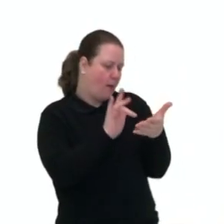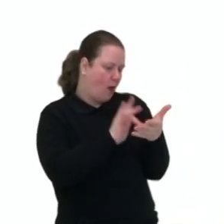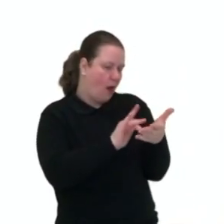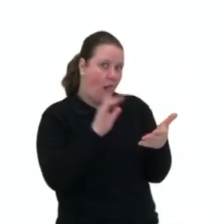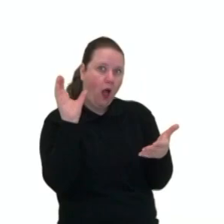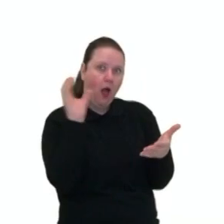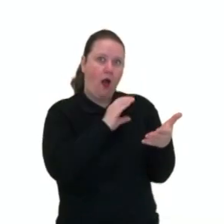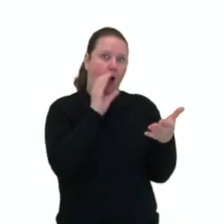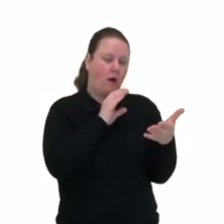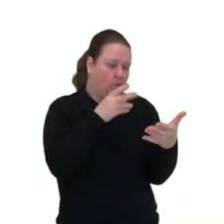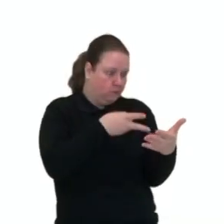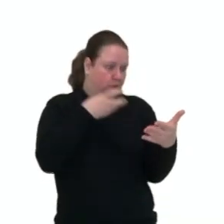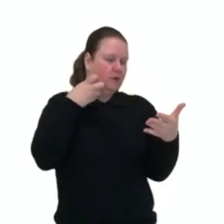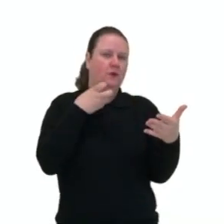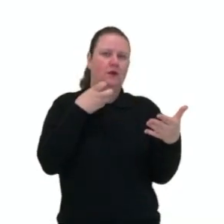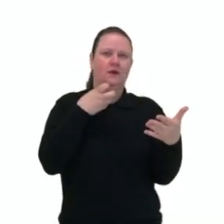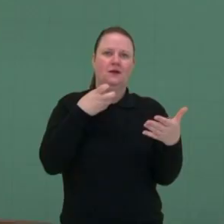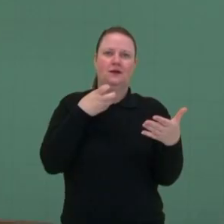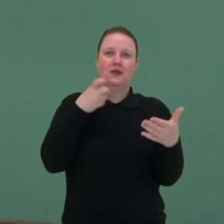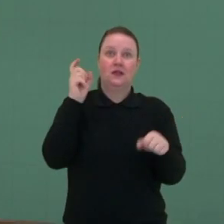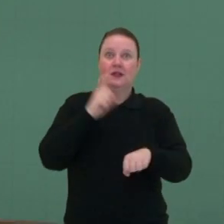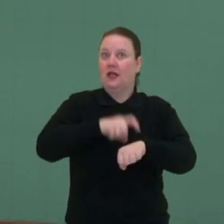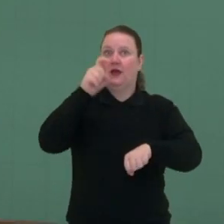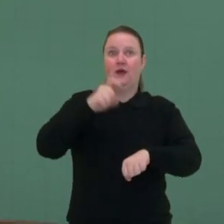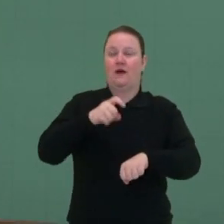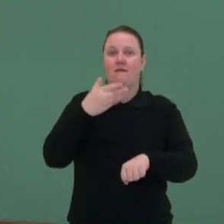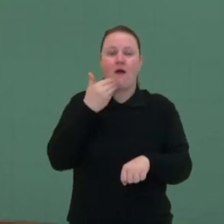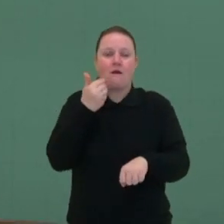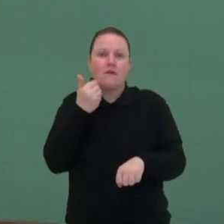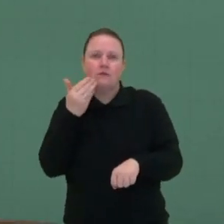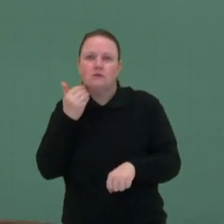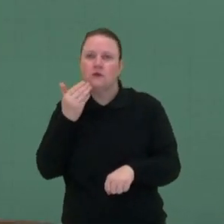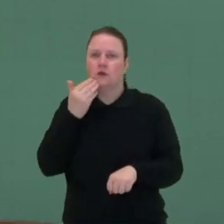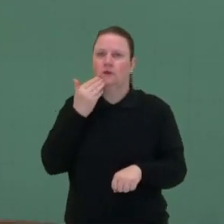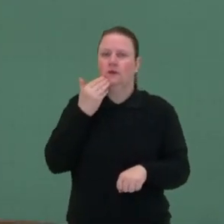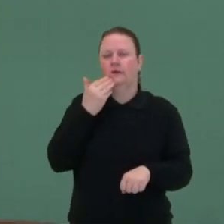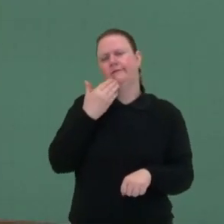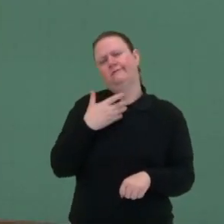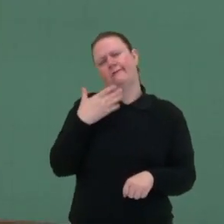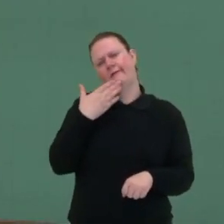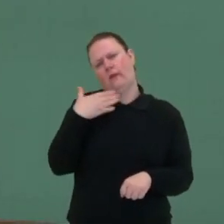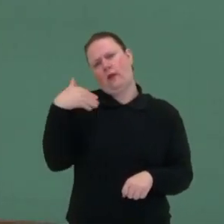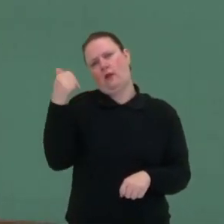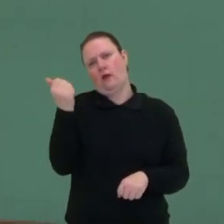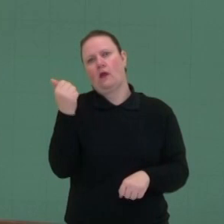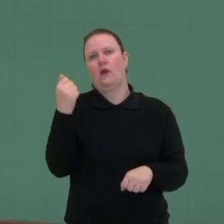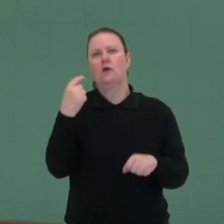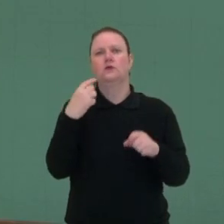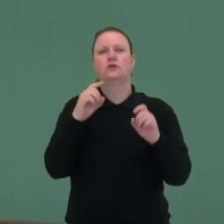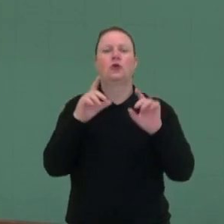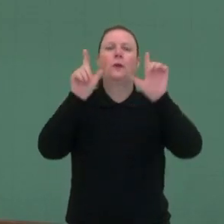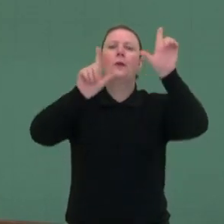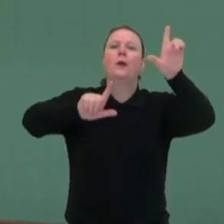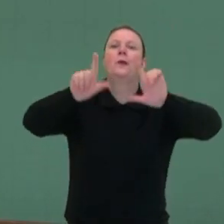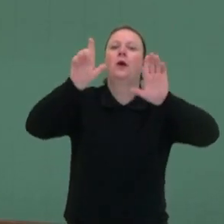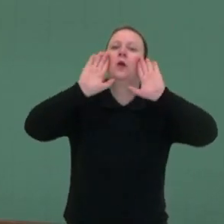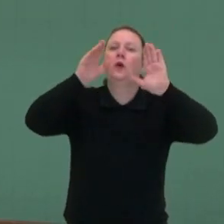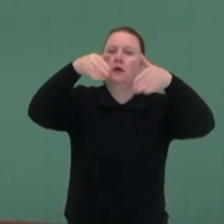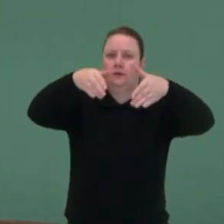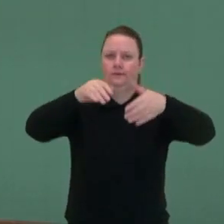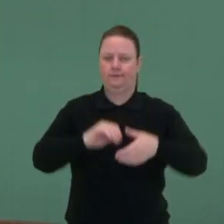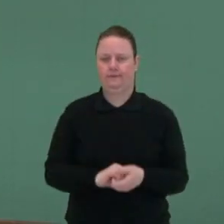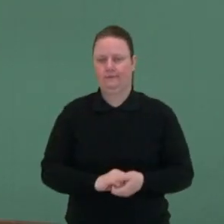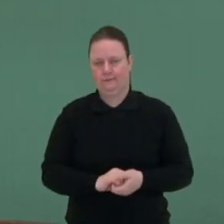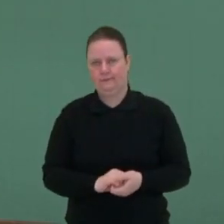seu alcance com rapidez, com facilidade. Muito mais fácil do que muitas vezes uma propaganda de televisão.